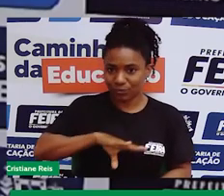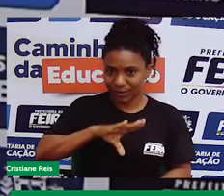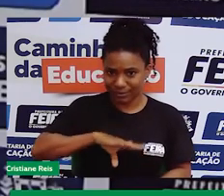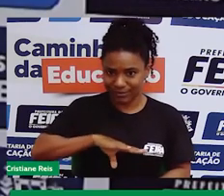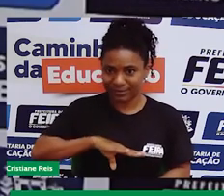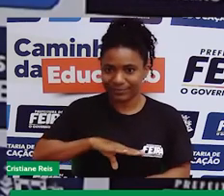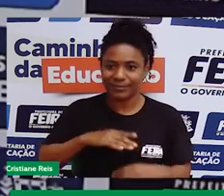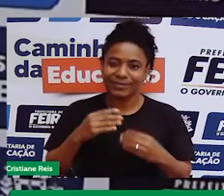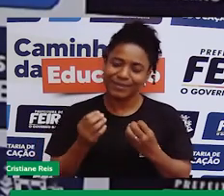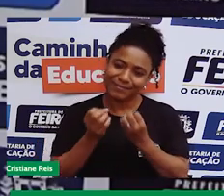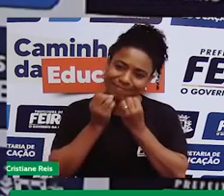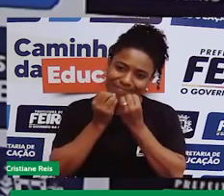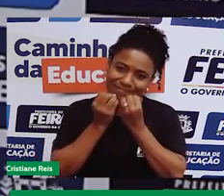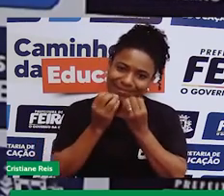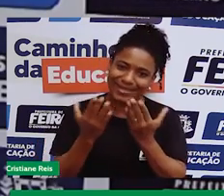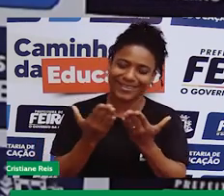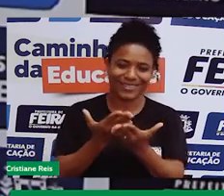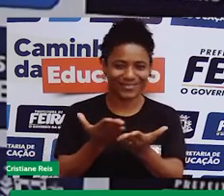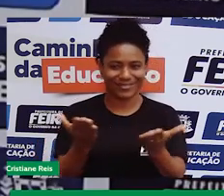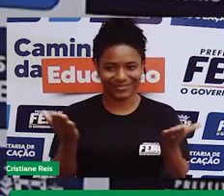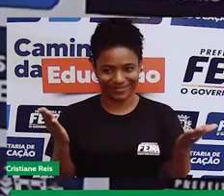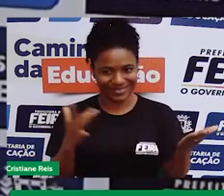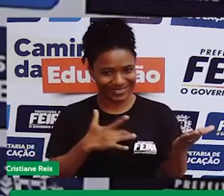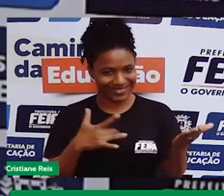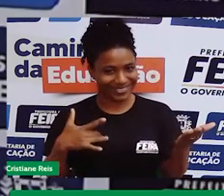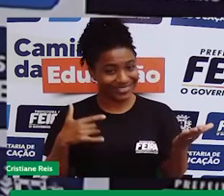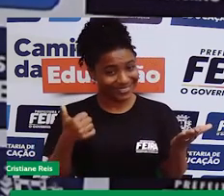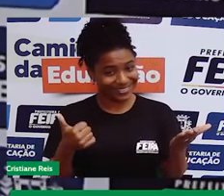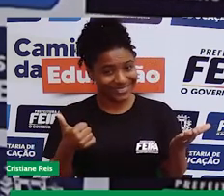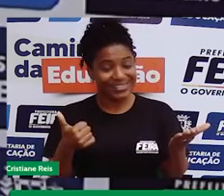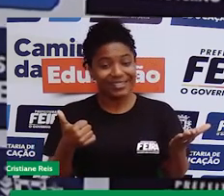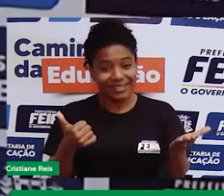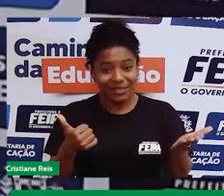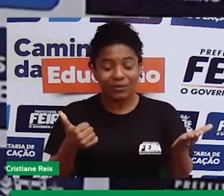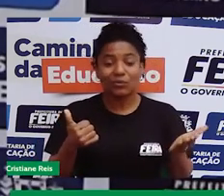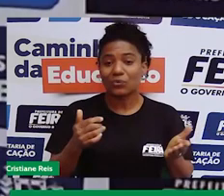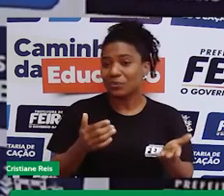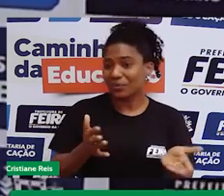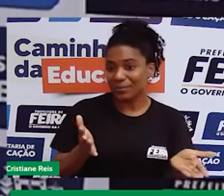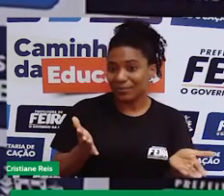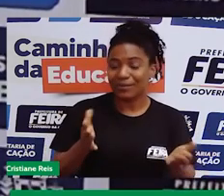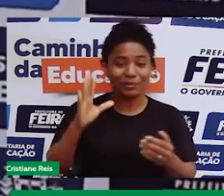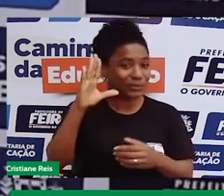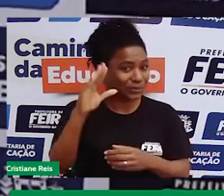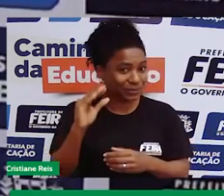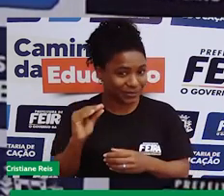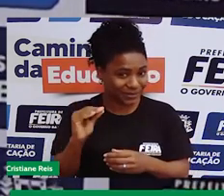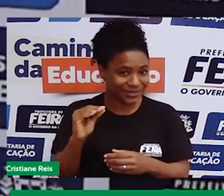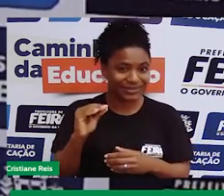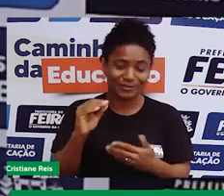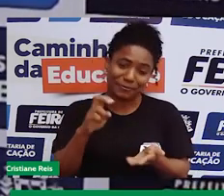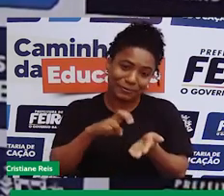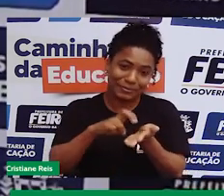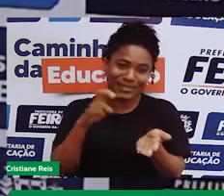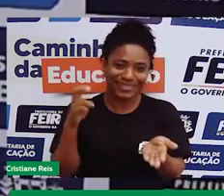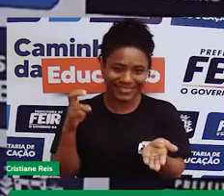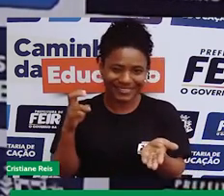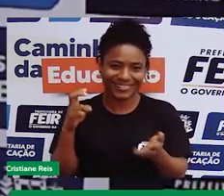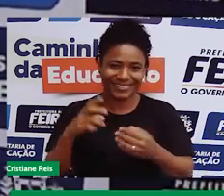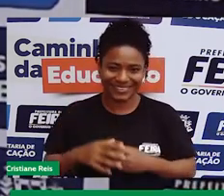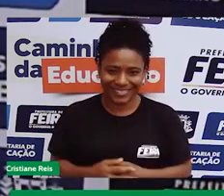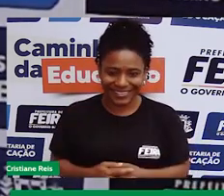aí nessa nesse dia ou nessa noite que vocês tiverem aí assistindo e